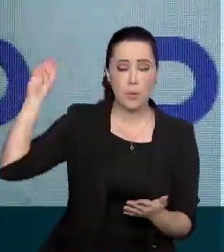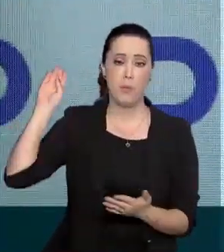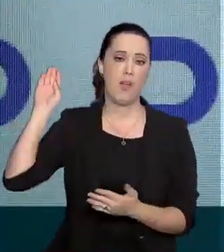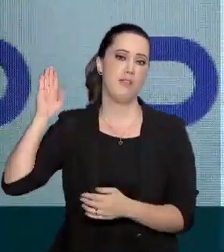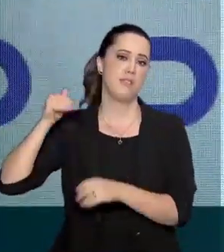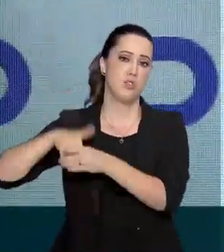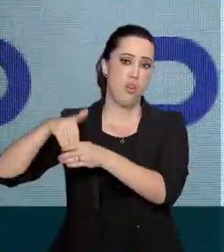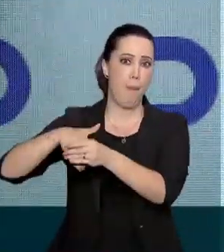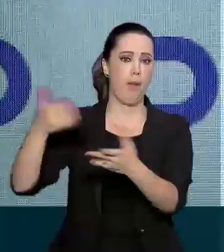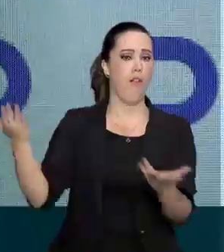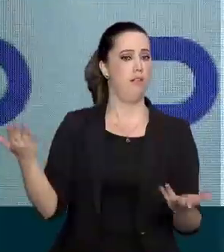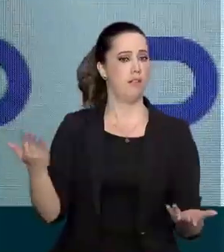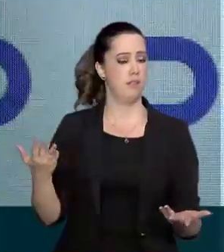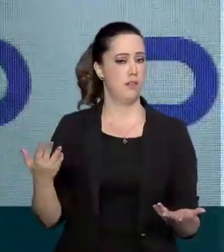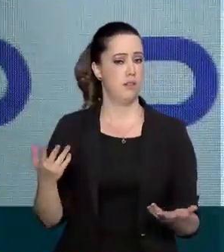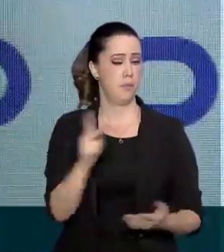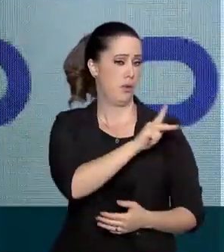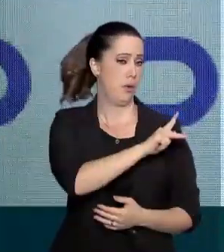Um presidente que